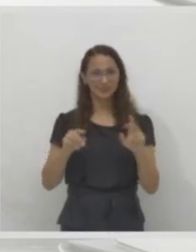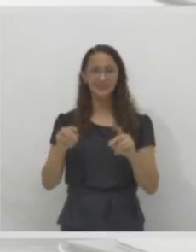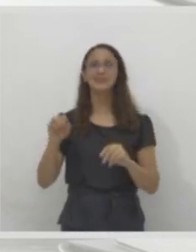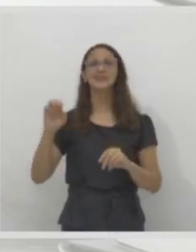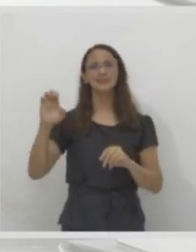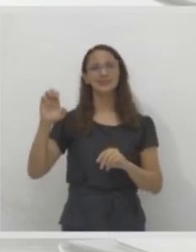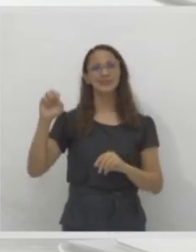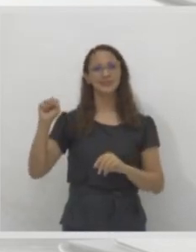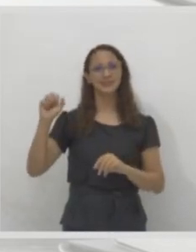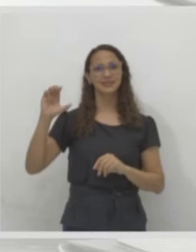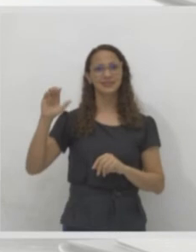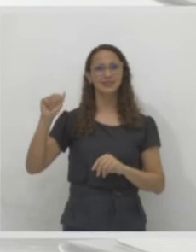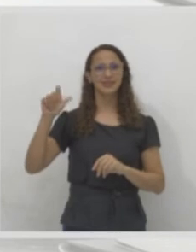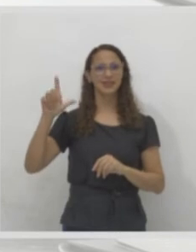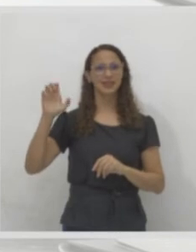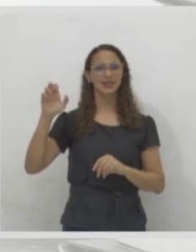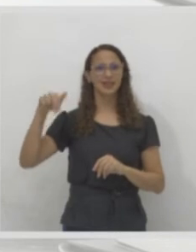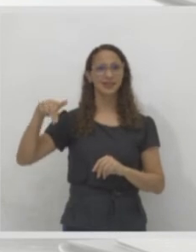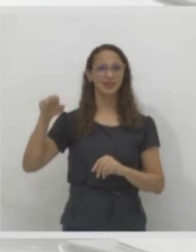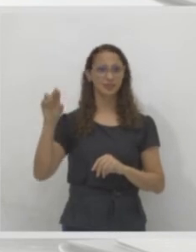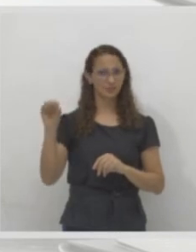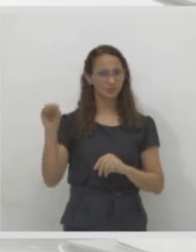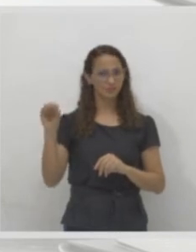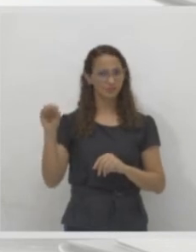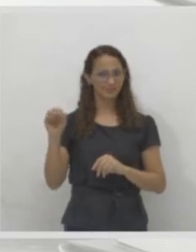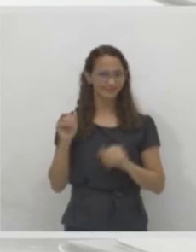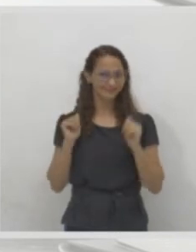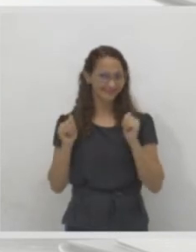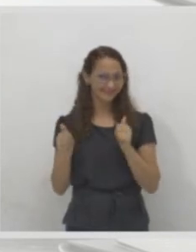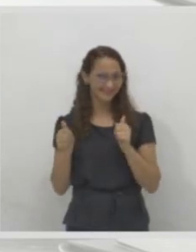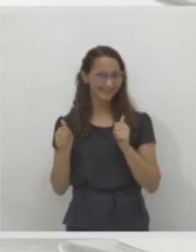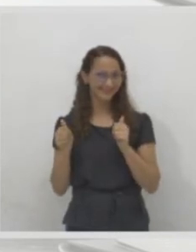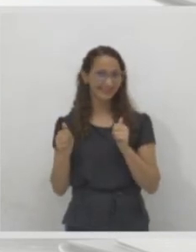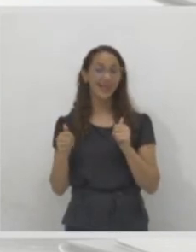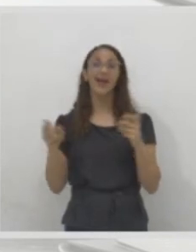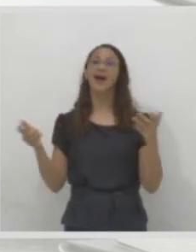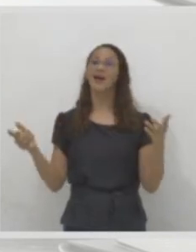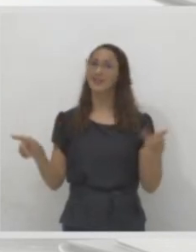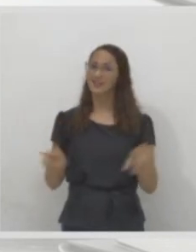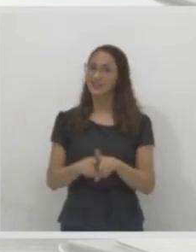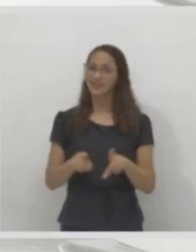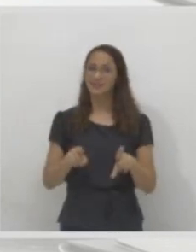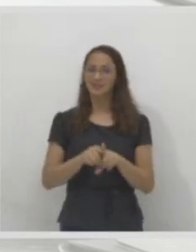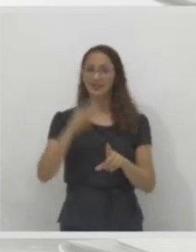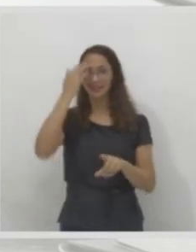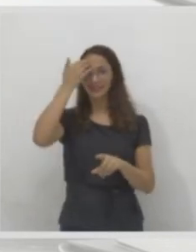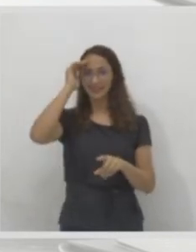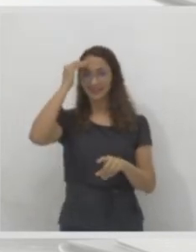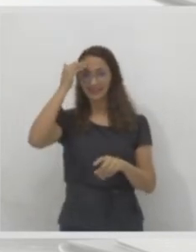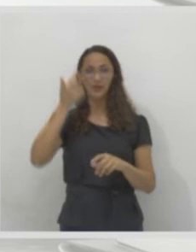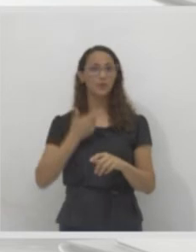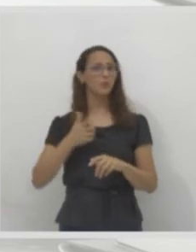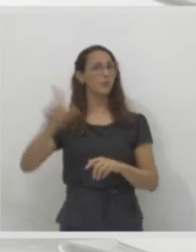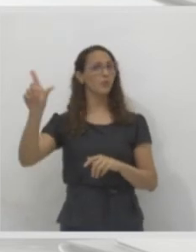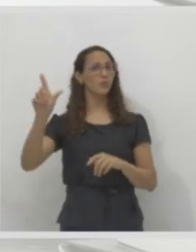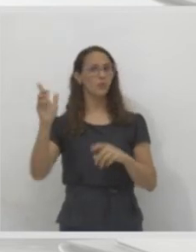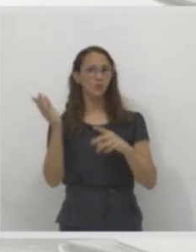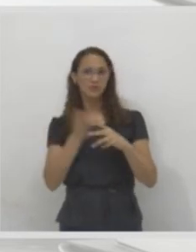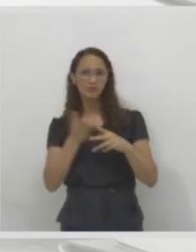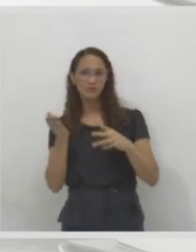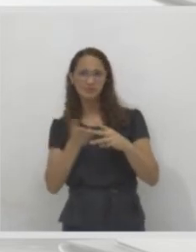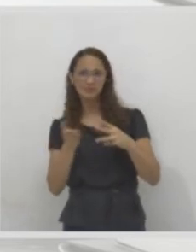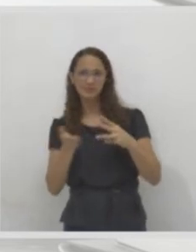escaleno. Dito isso, eu também posso compreender os meus triângulos quanto aos